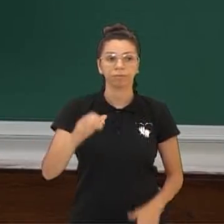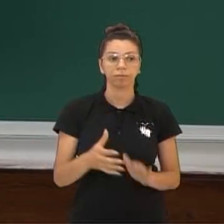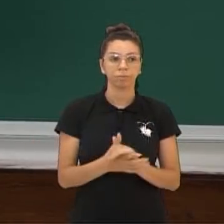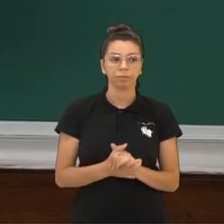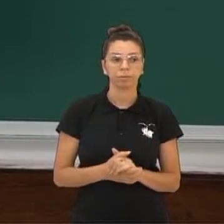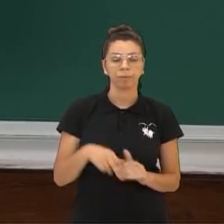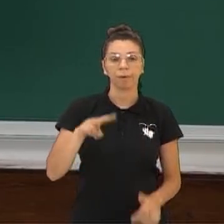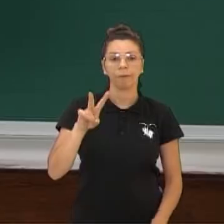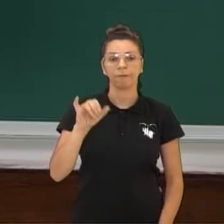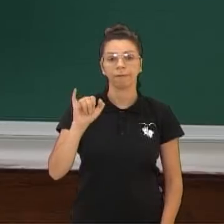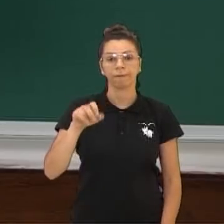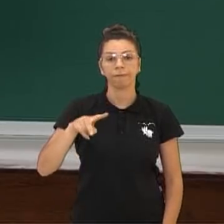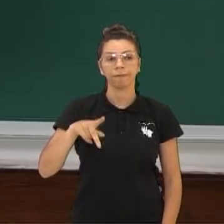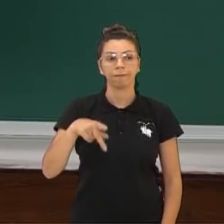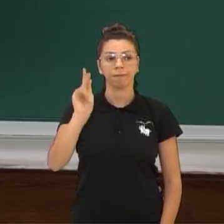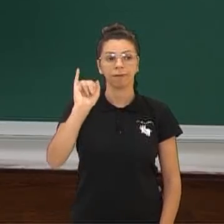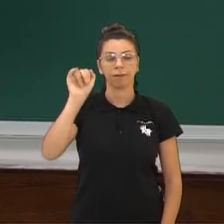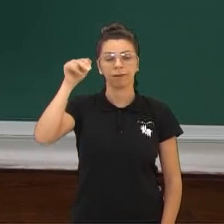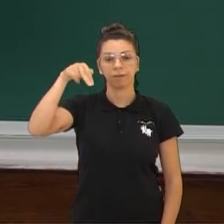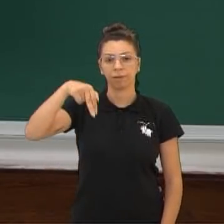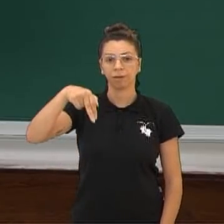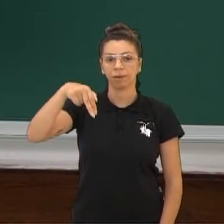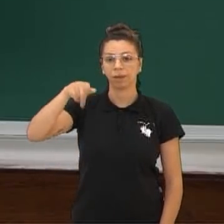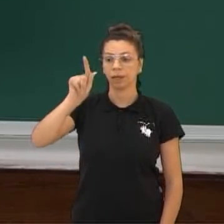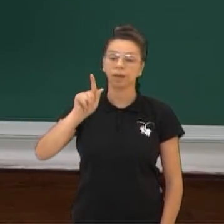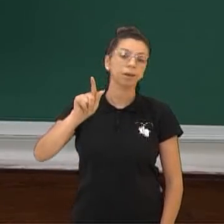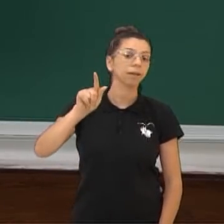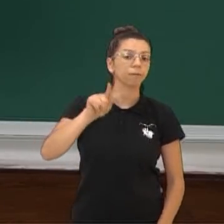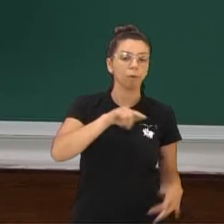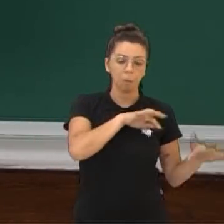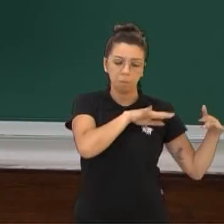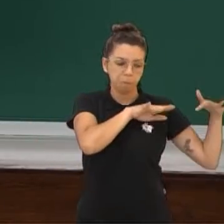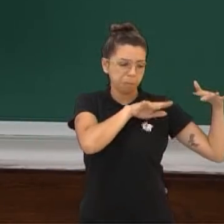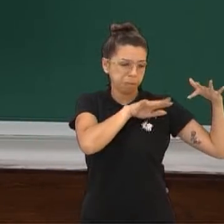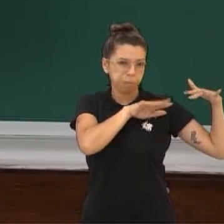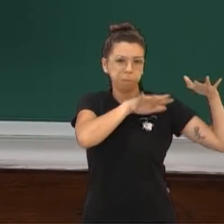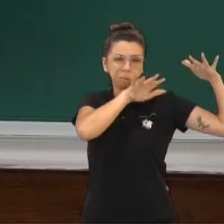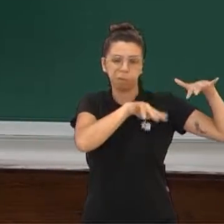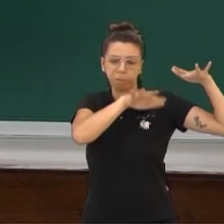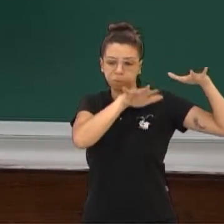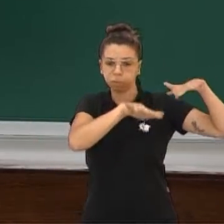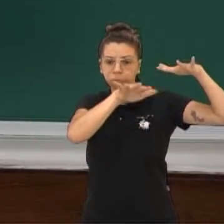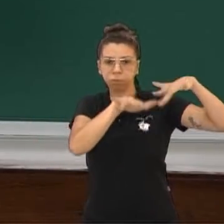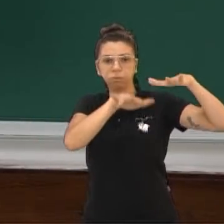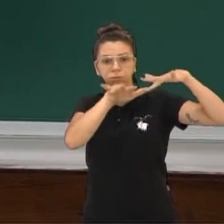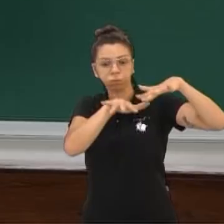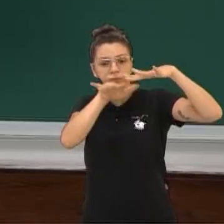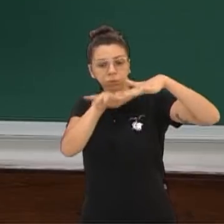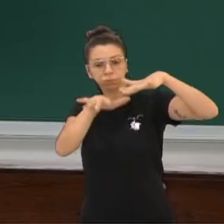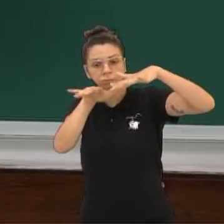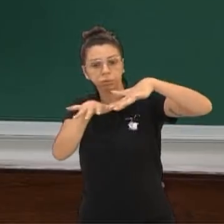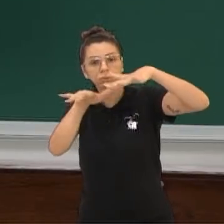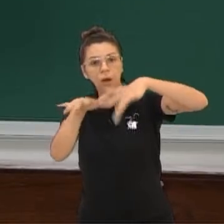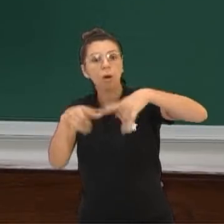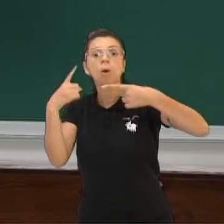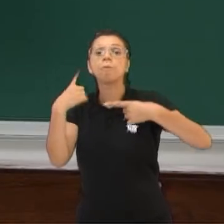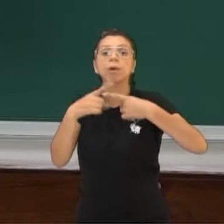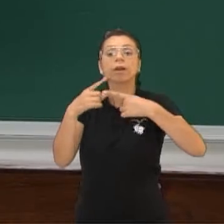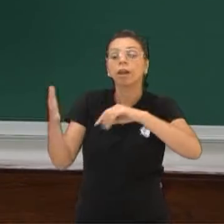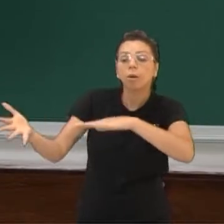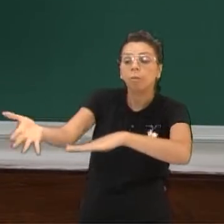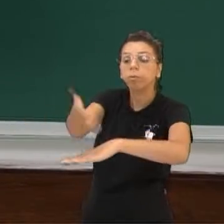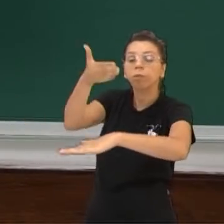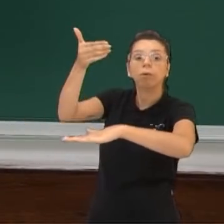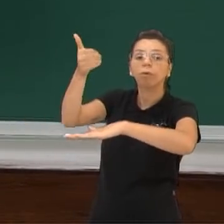Viking Invasions, a invasão dos vikings, que eu disse para vocês que foi aquele grande exército que chegou na Grã-Bretanha porque ele queria conquistar ali,